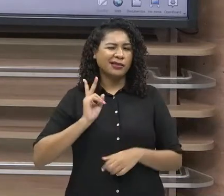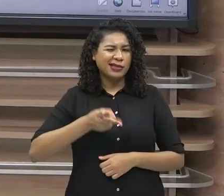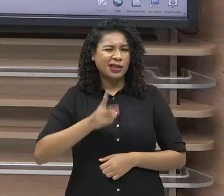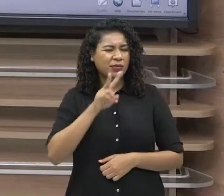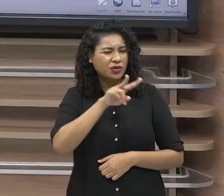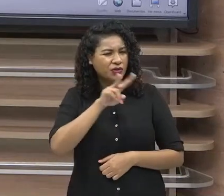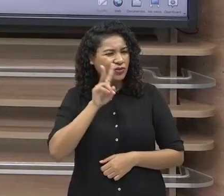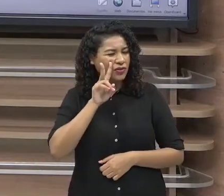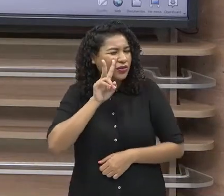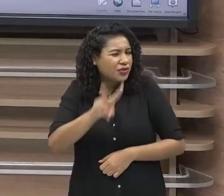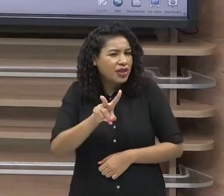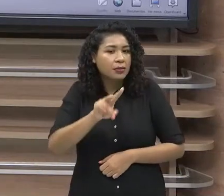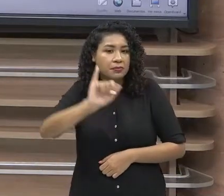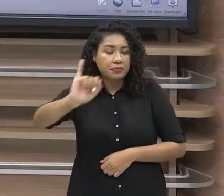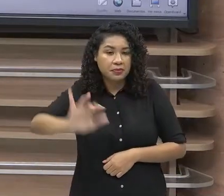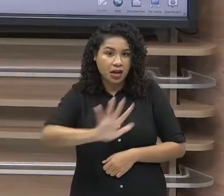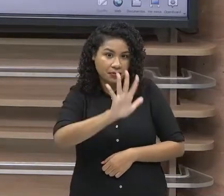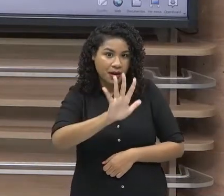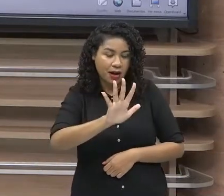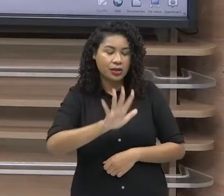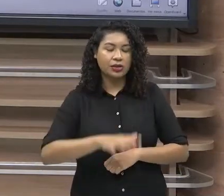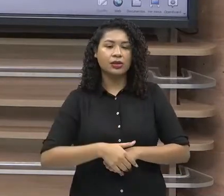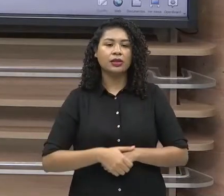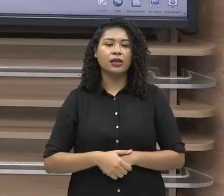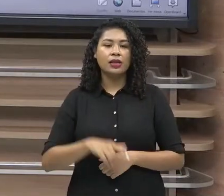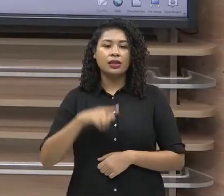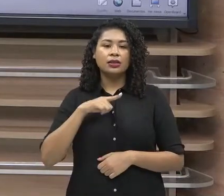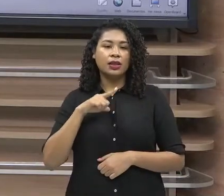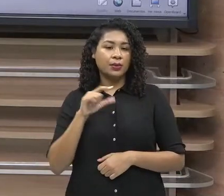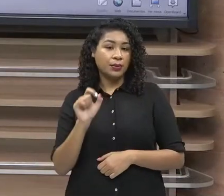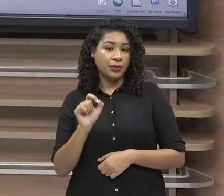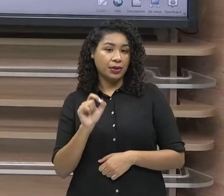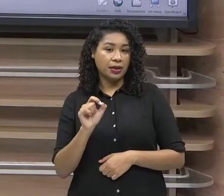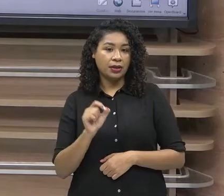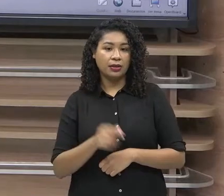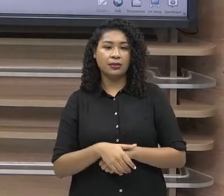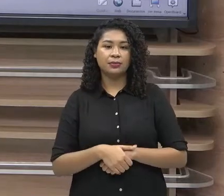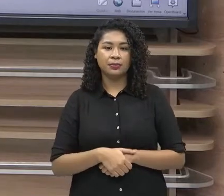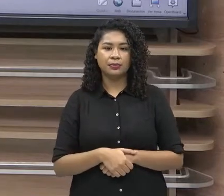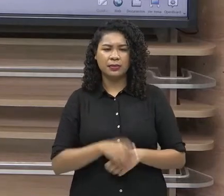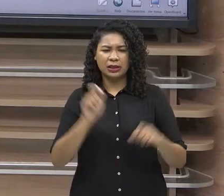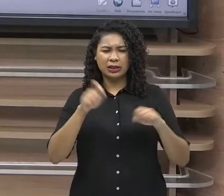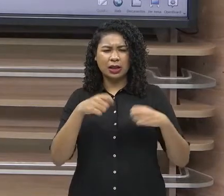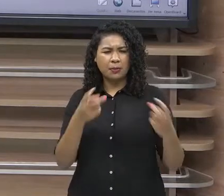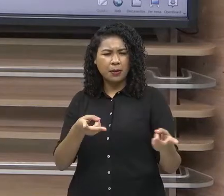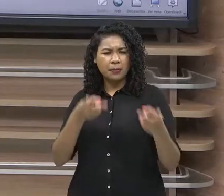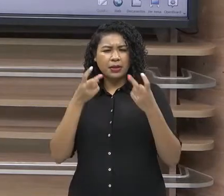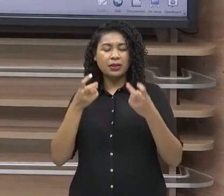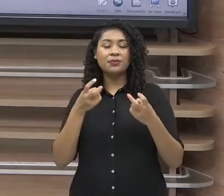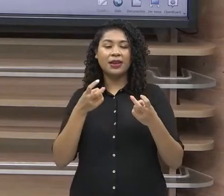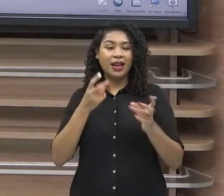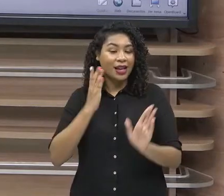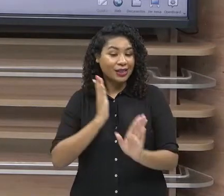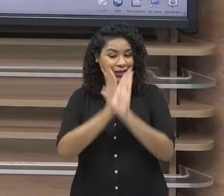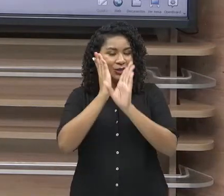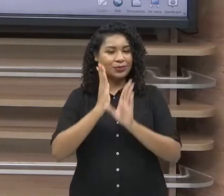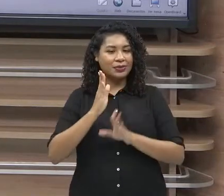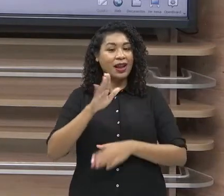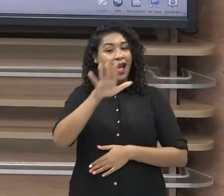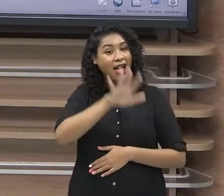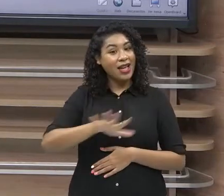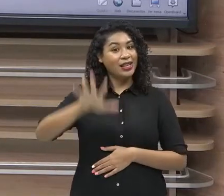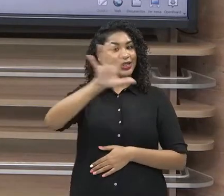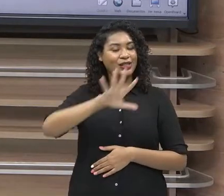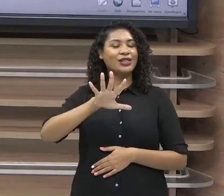uma imagem dessa dança, imediatamente você identifica a região onde ela é dançada,